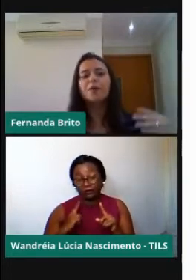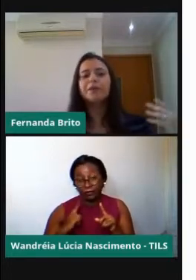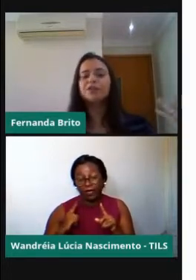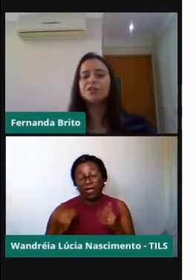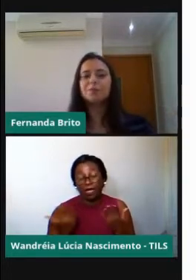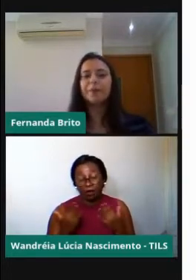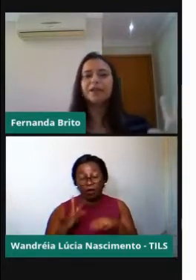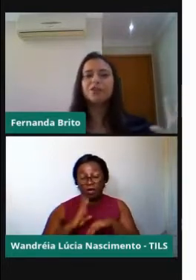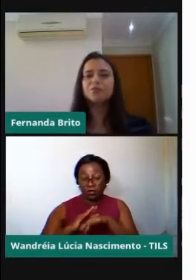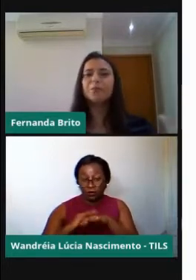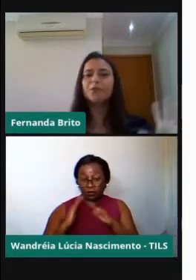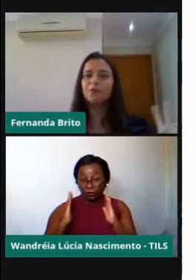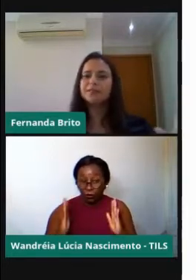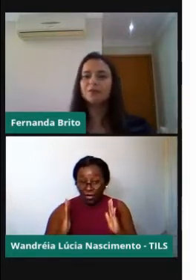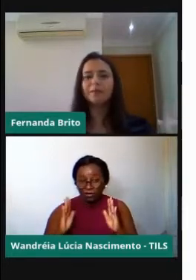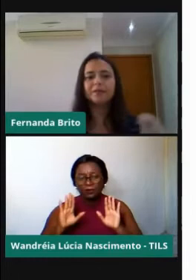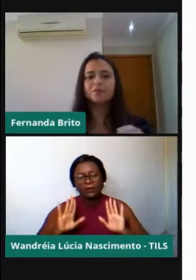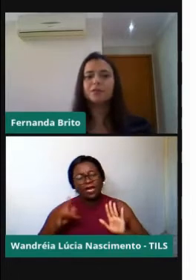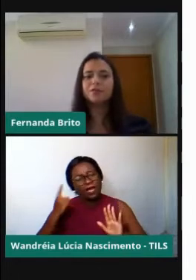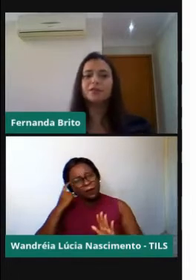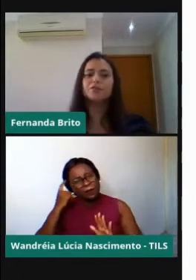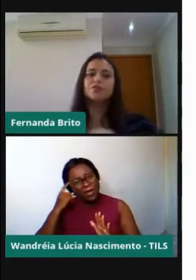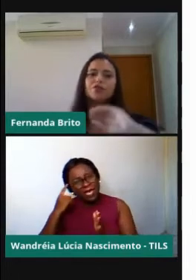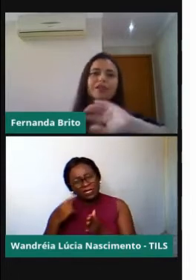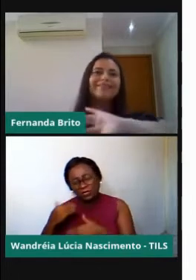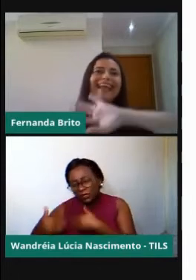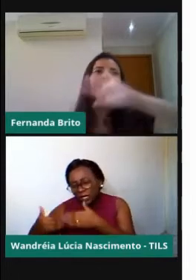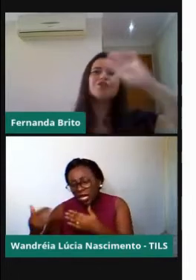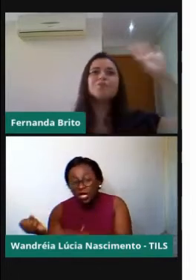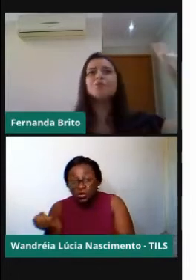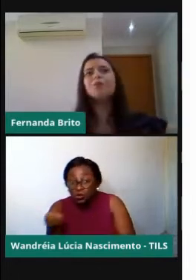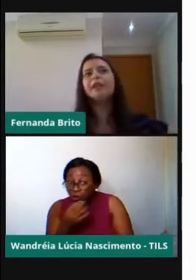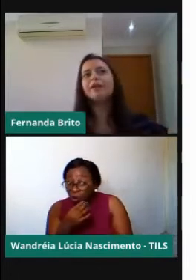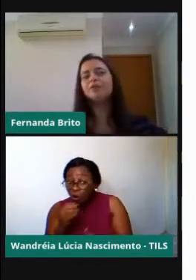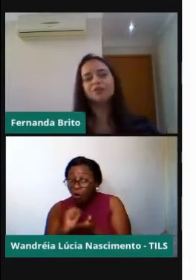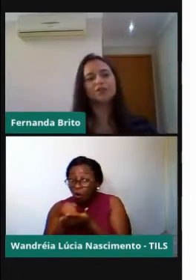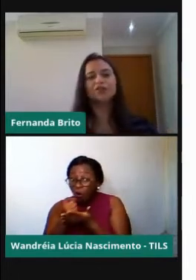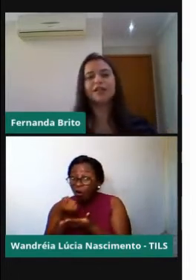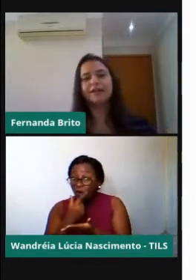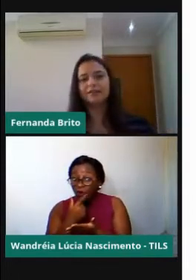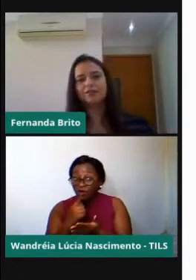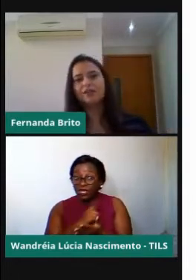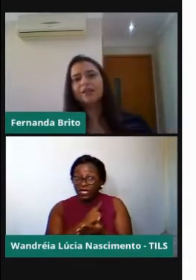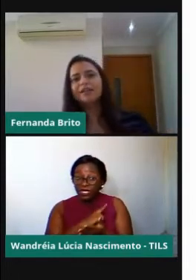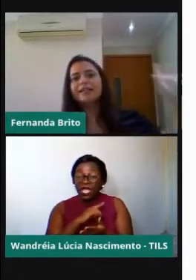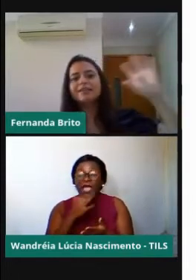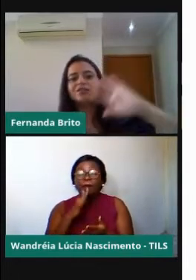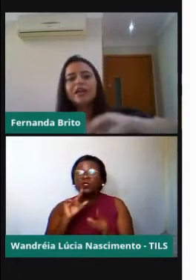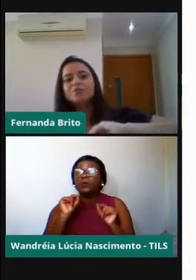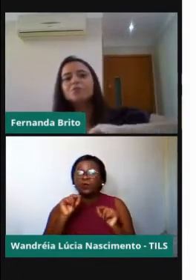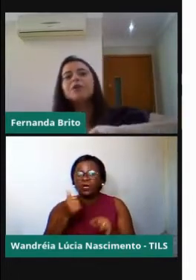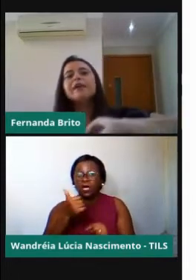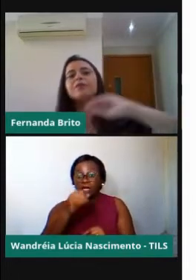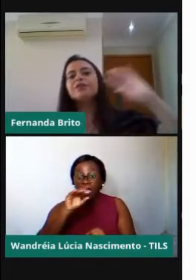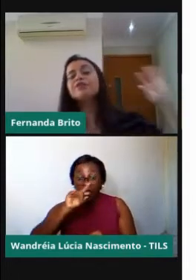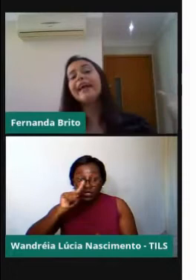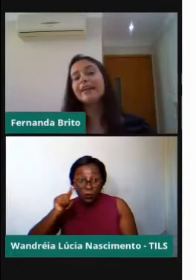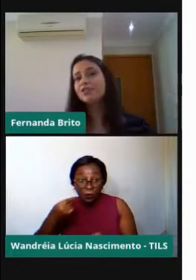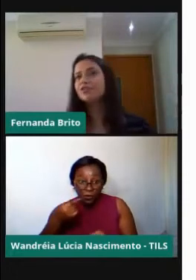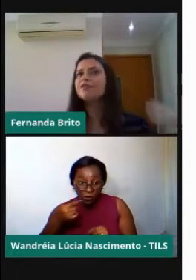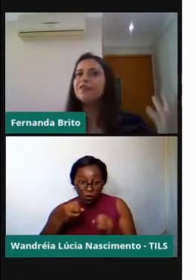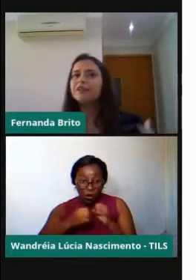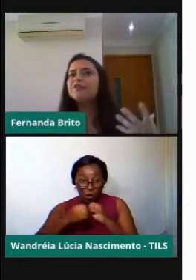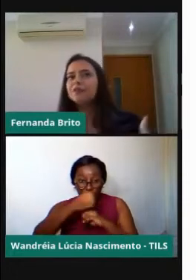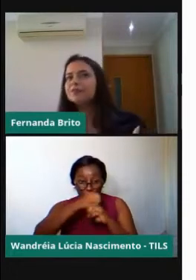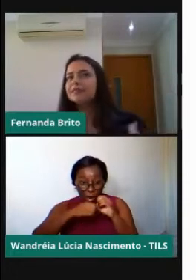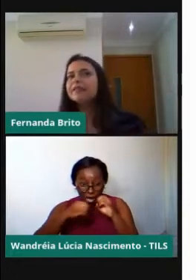fármacos, normalmente a gente parte de uma proporção que é mais ou menos isso. A gente tem 10 mil moléculas candidatas, e dessas 10 mil moléculas,